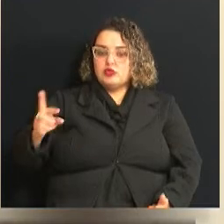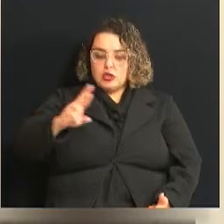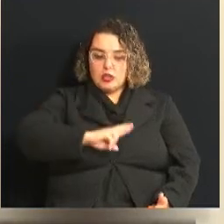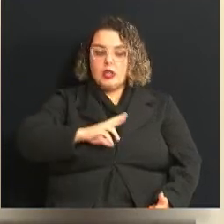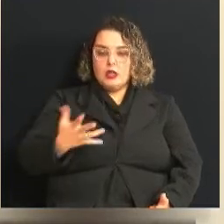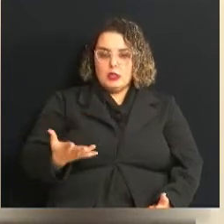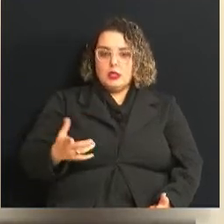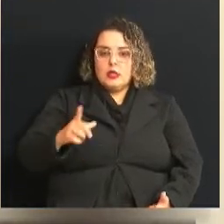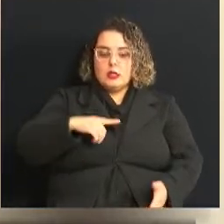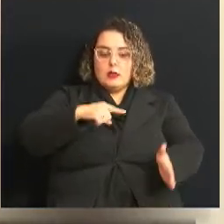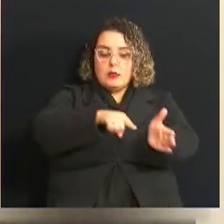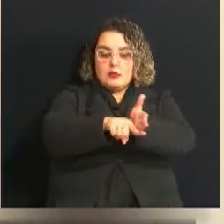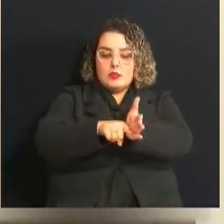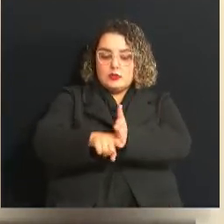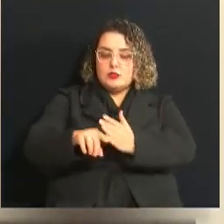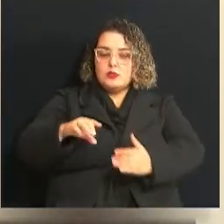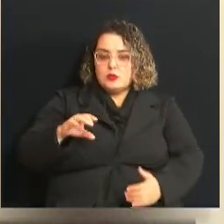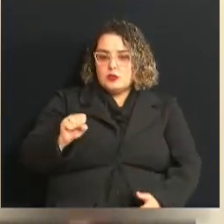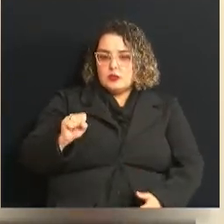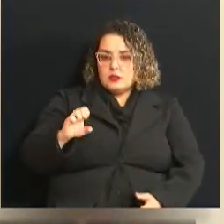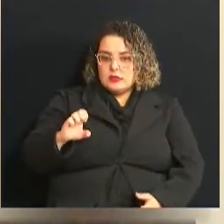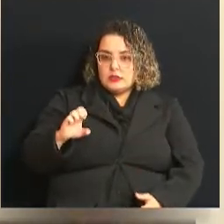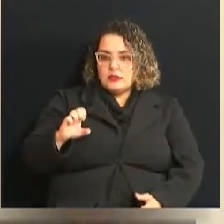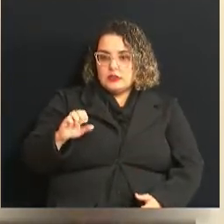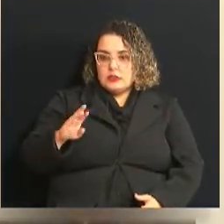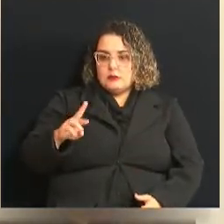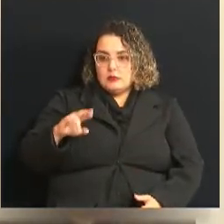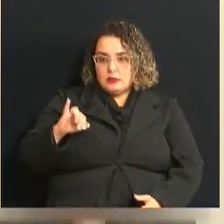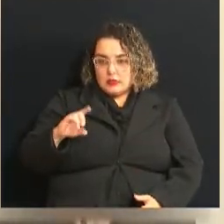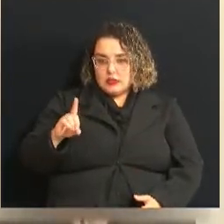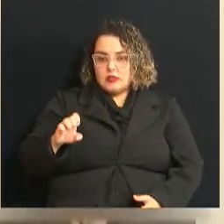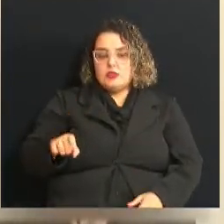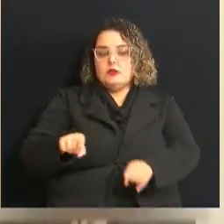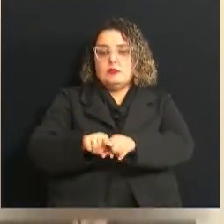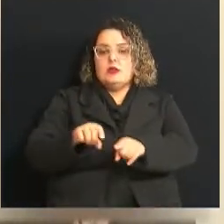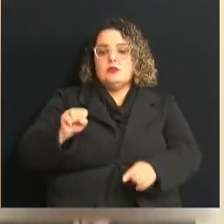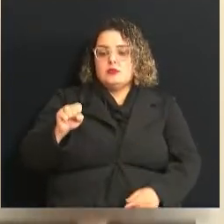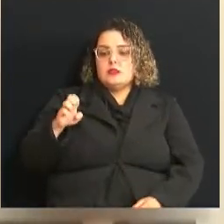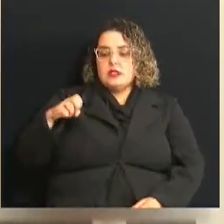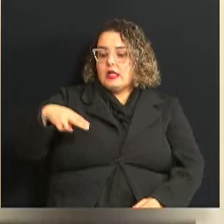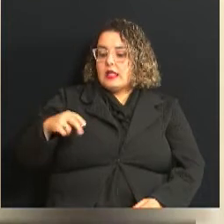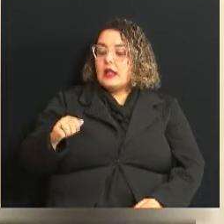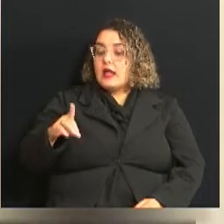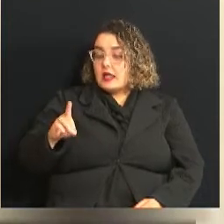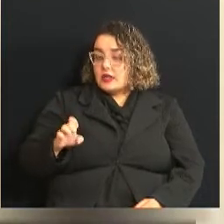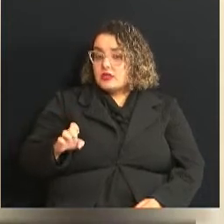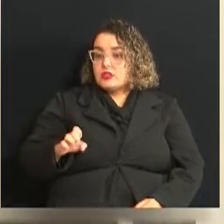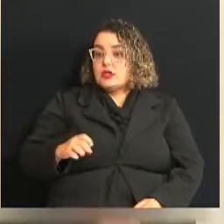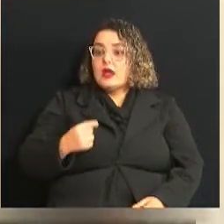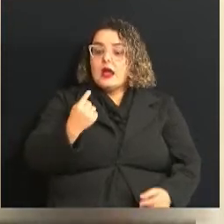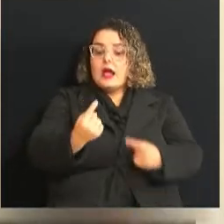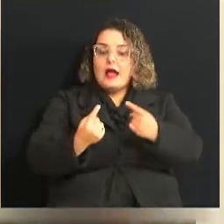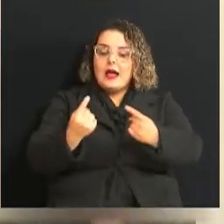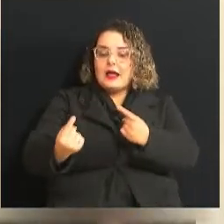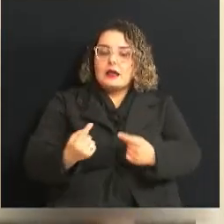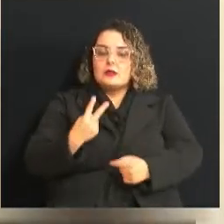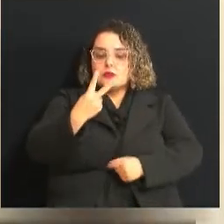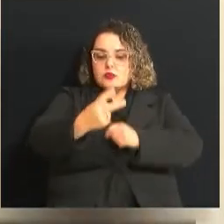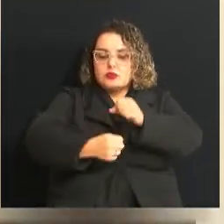CEBRID, da Senad, inclusive, que eles fazem cada 2 anos uma pesquisa para